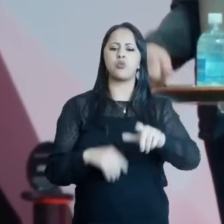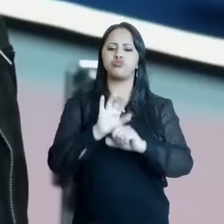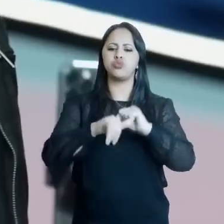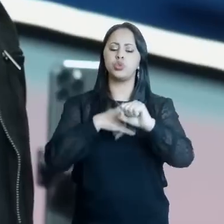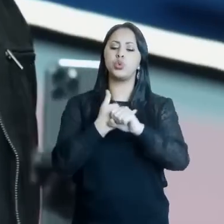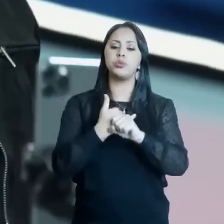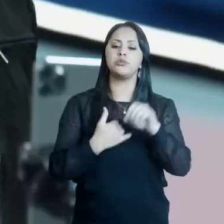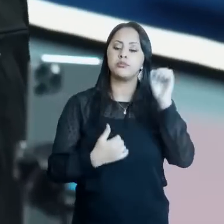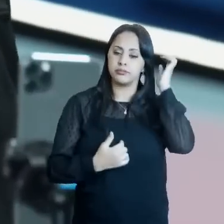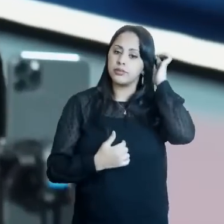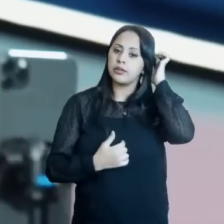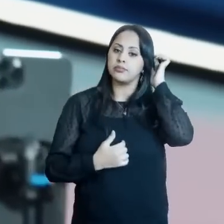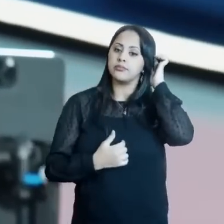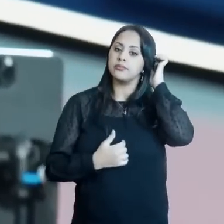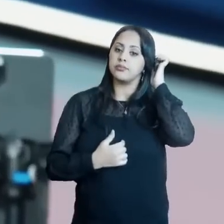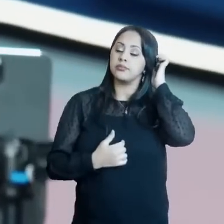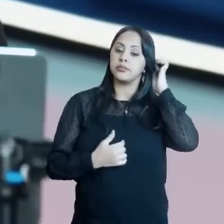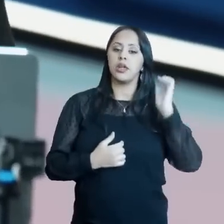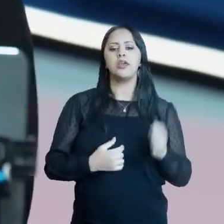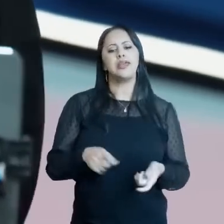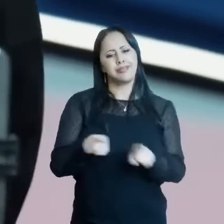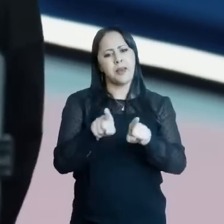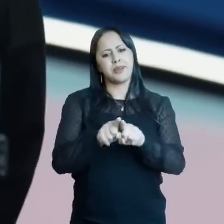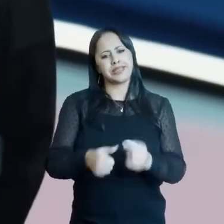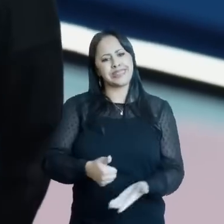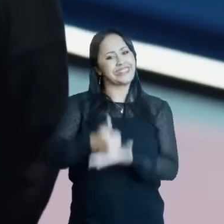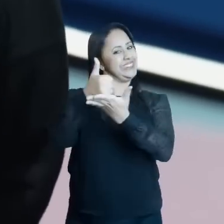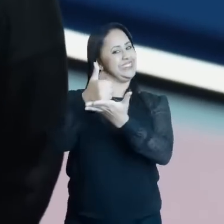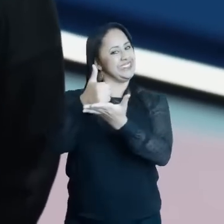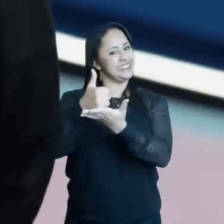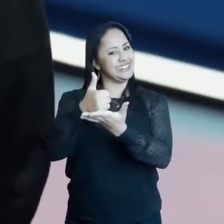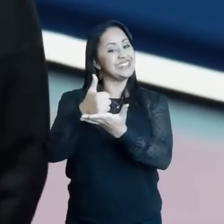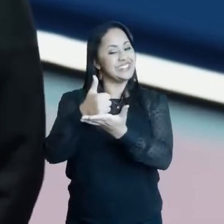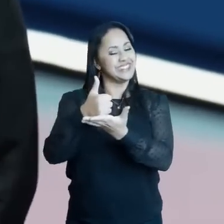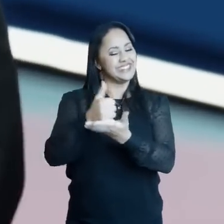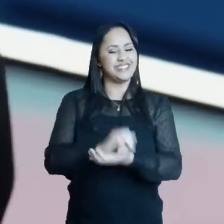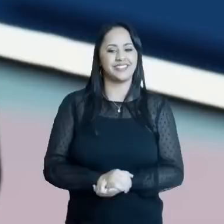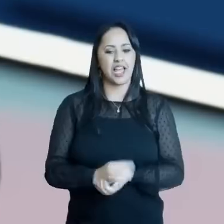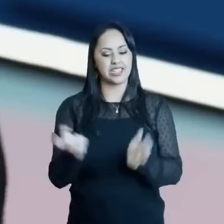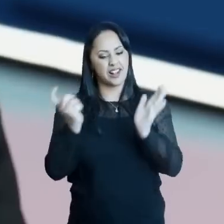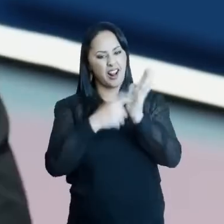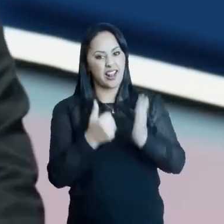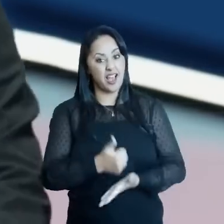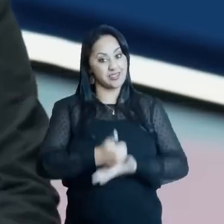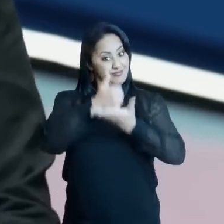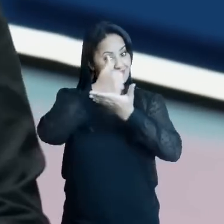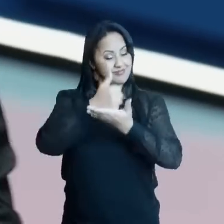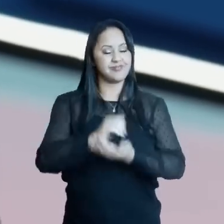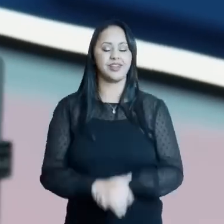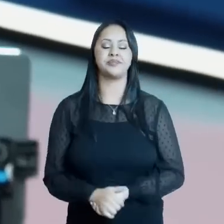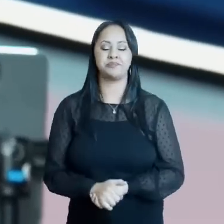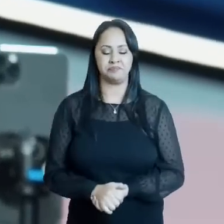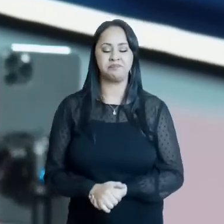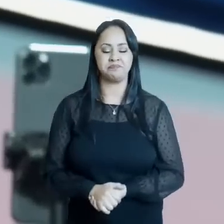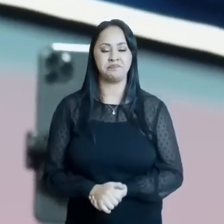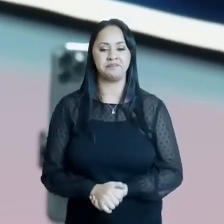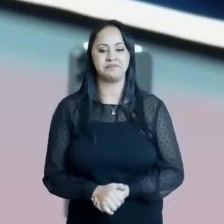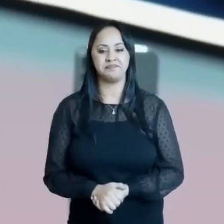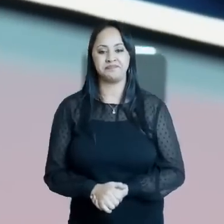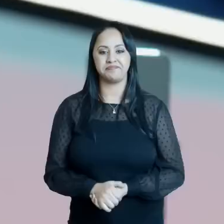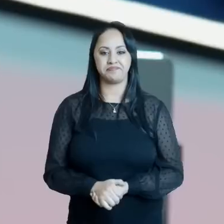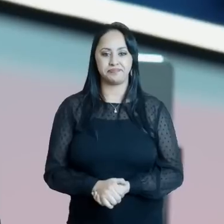tá o saldo de 19 curtida. 19 mil likes, quem não deu só like ainda. Só 19 mil likes, tá? Só 19 mil likes. Já dá a curtida.